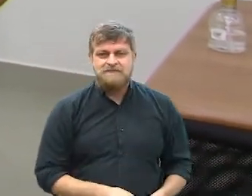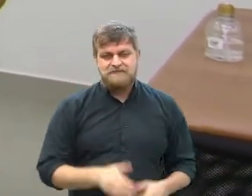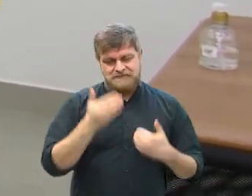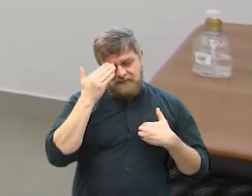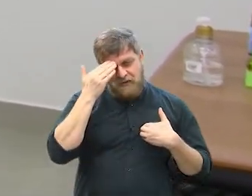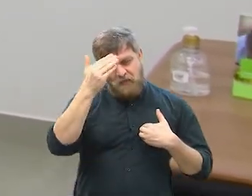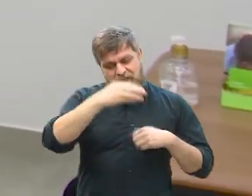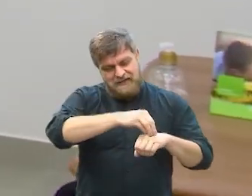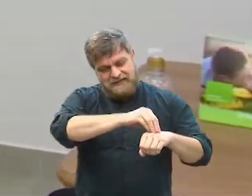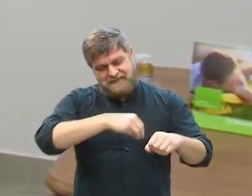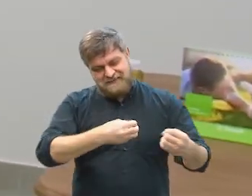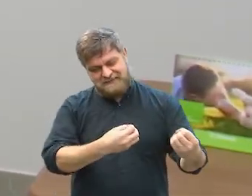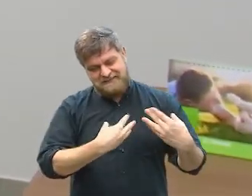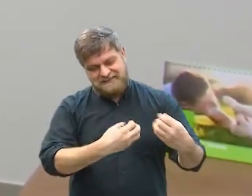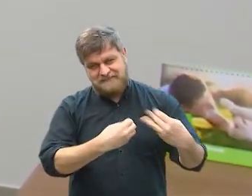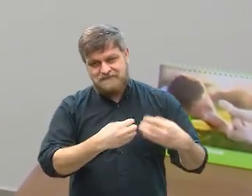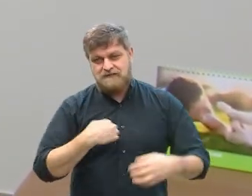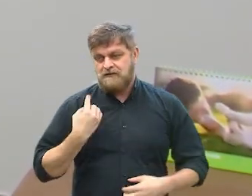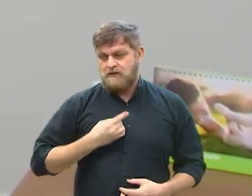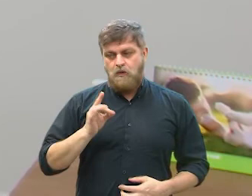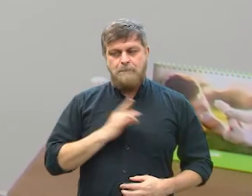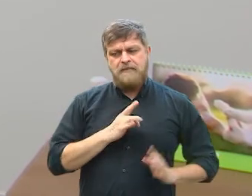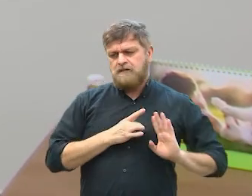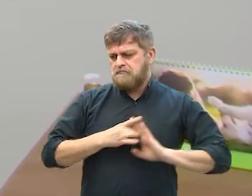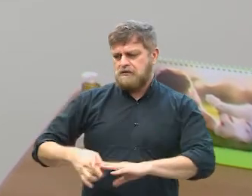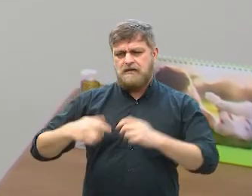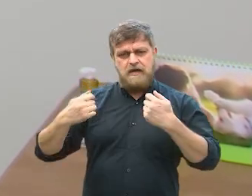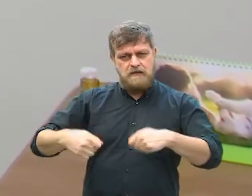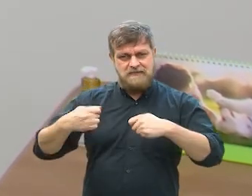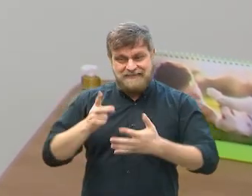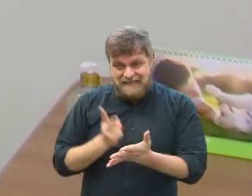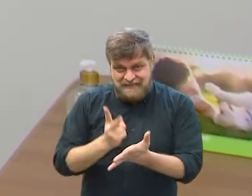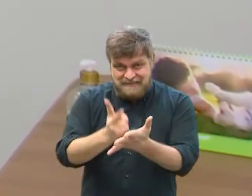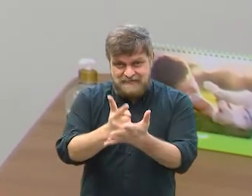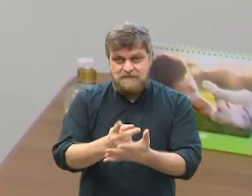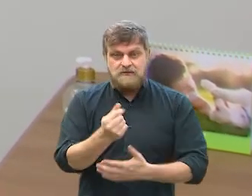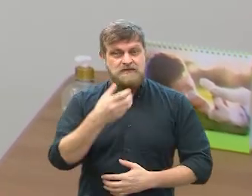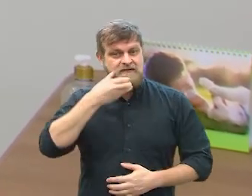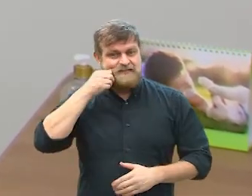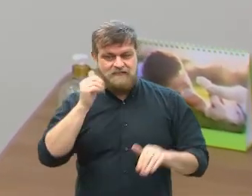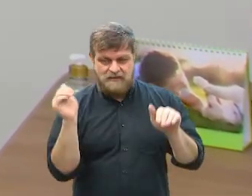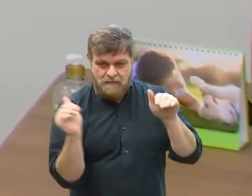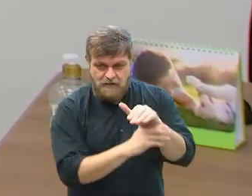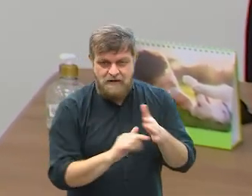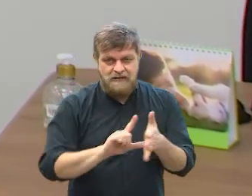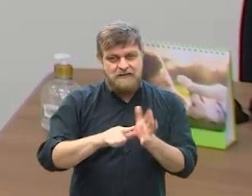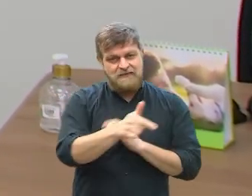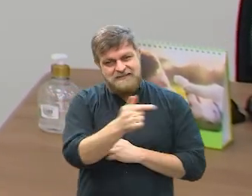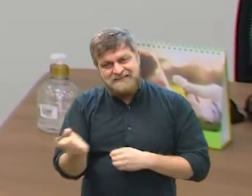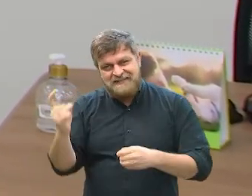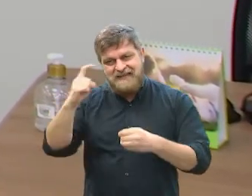pelas informações. É isso, não precisa ter medo, investir sempre é um bom negócio. E na próxima